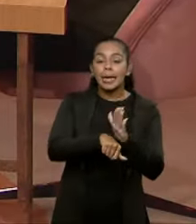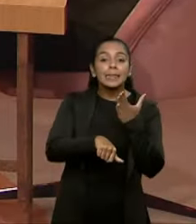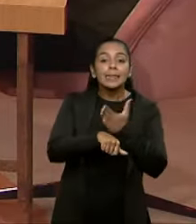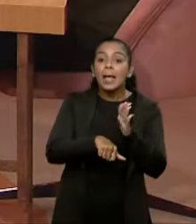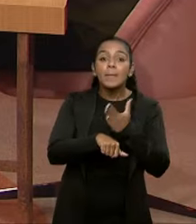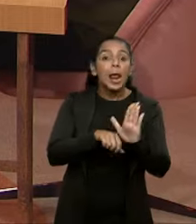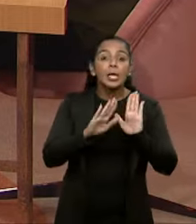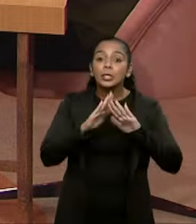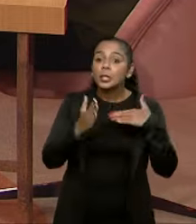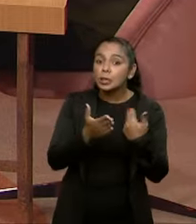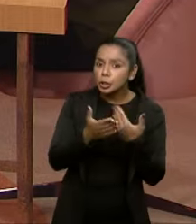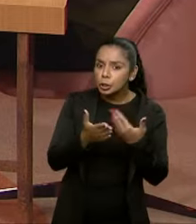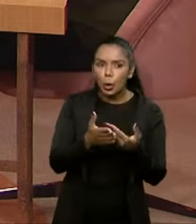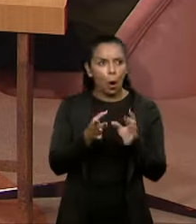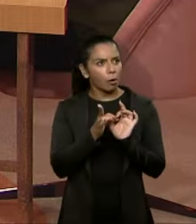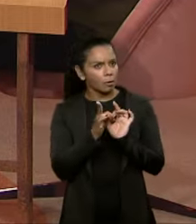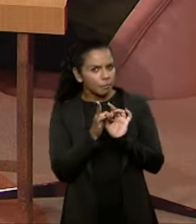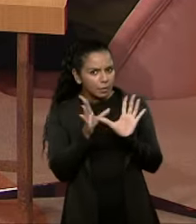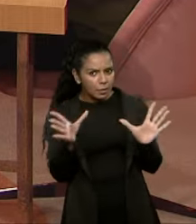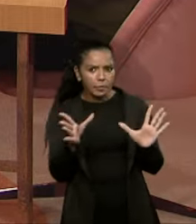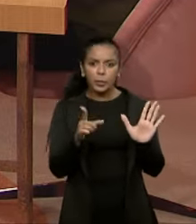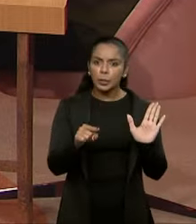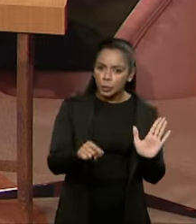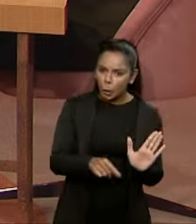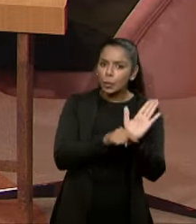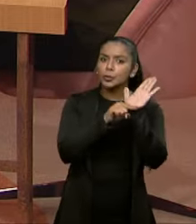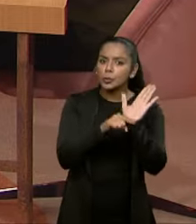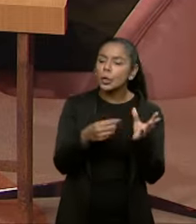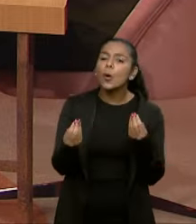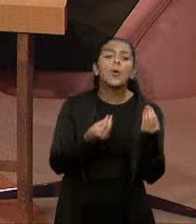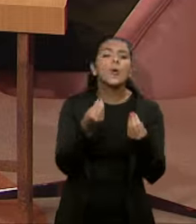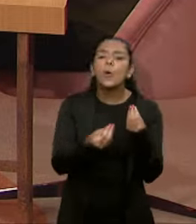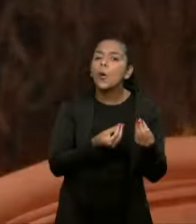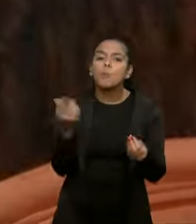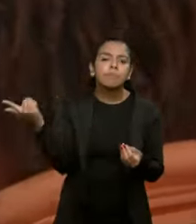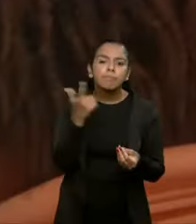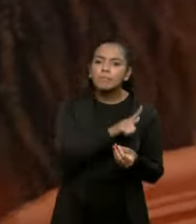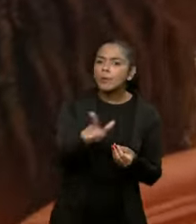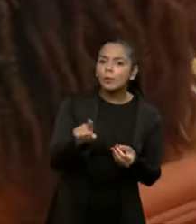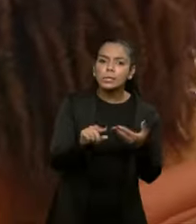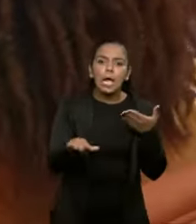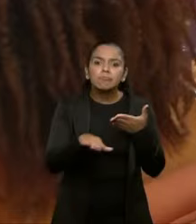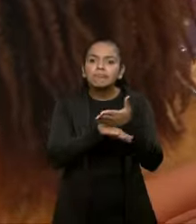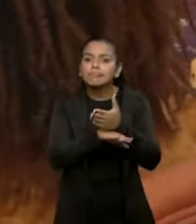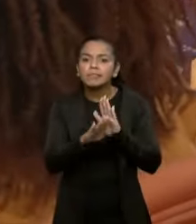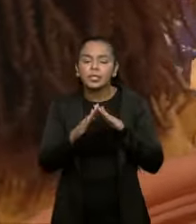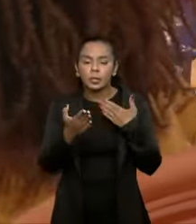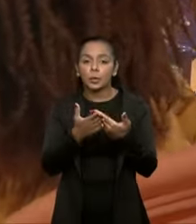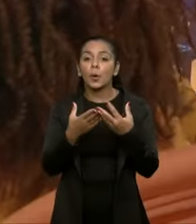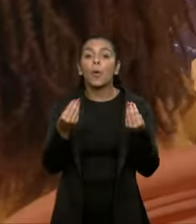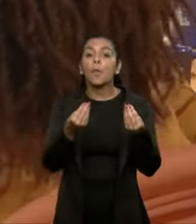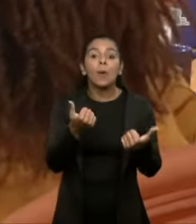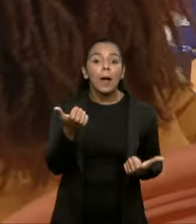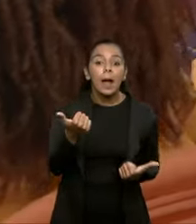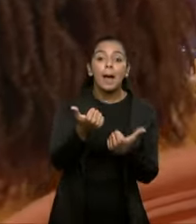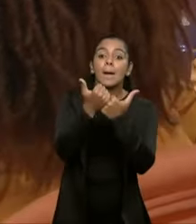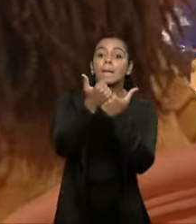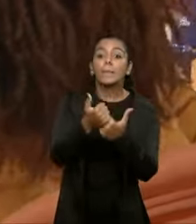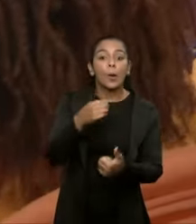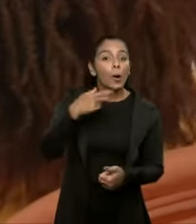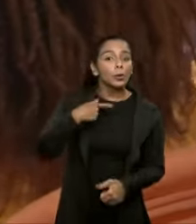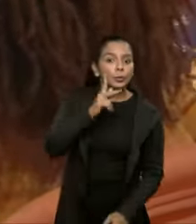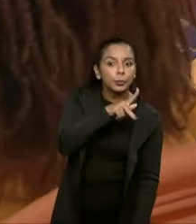Elas todas estão disponíveis, estão ajudando para você. Como é que você entra ali? Como é que você entra nas crianças? Como é que você tem o apoio da classe acadêmica,